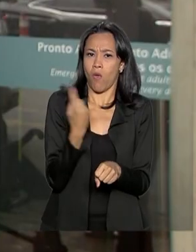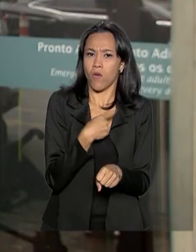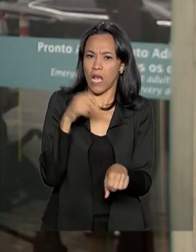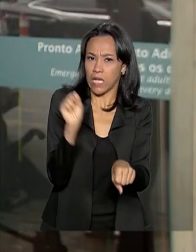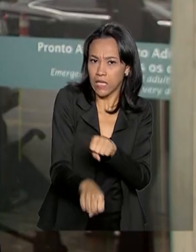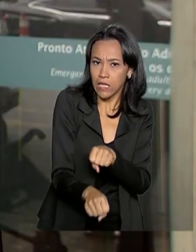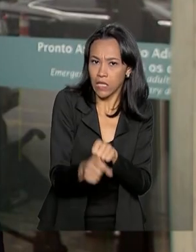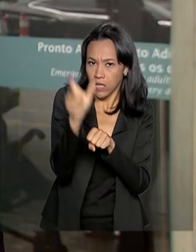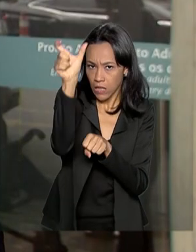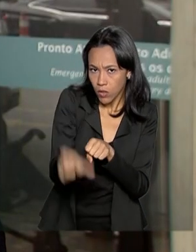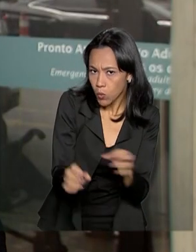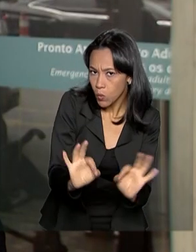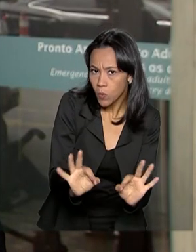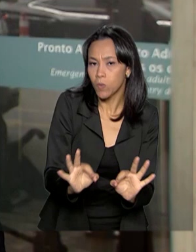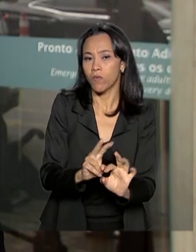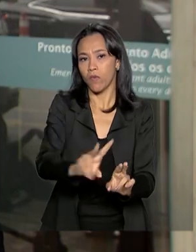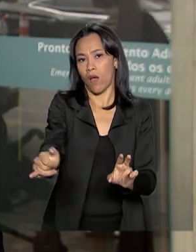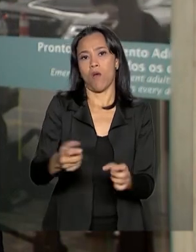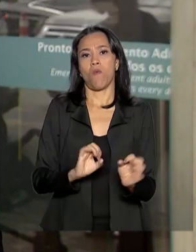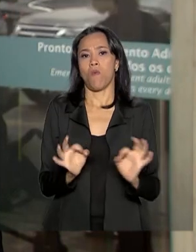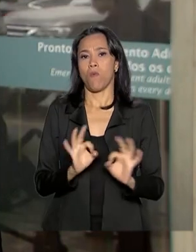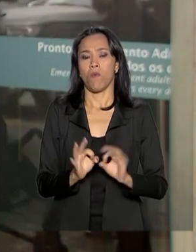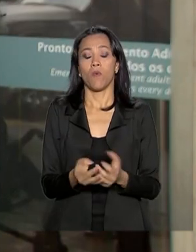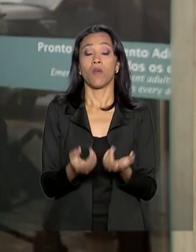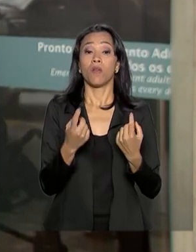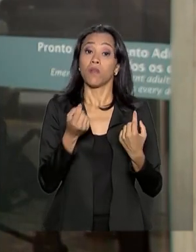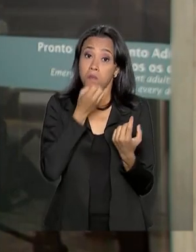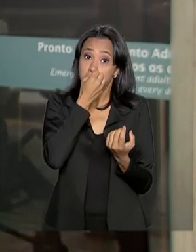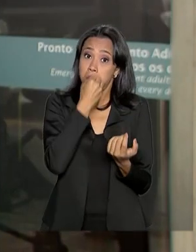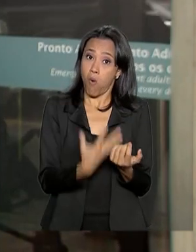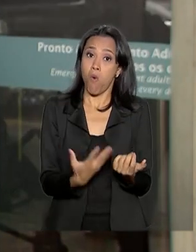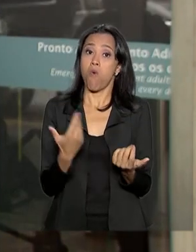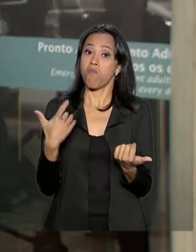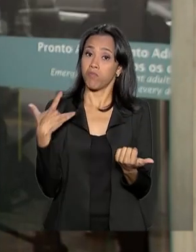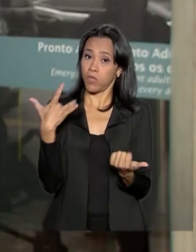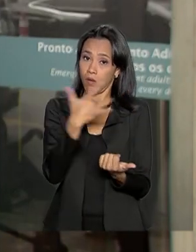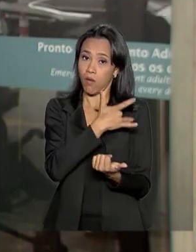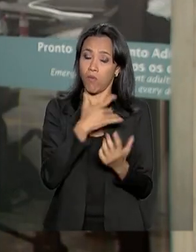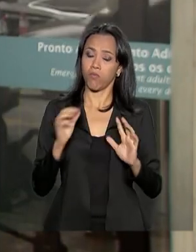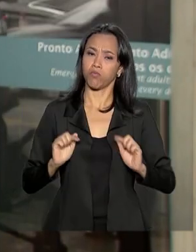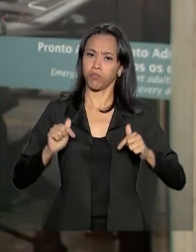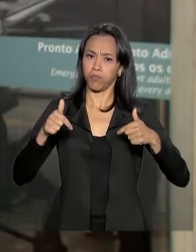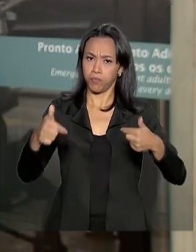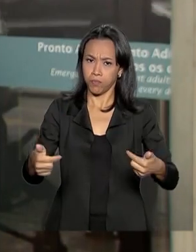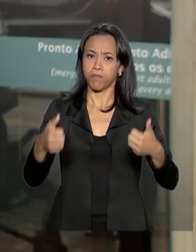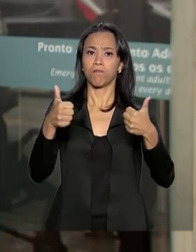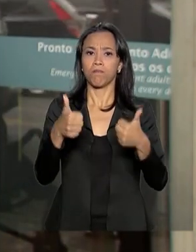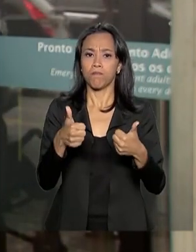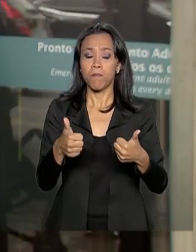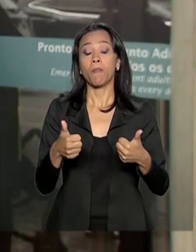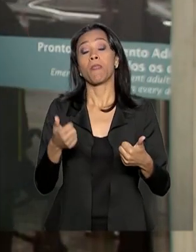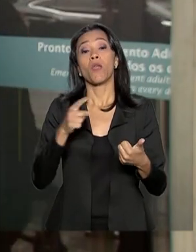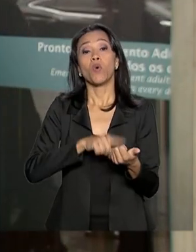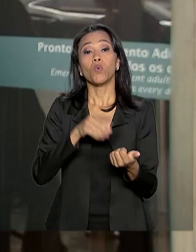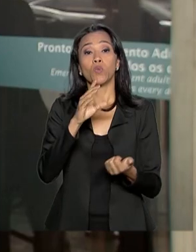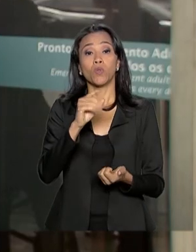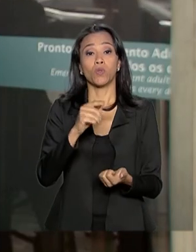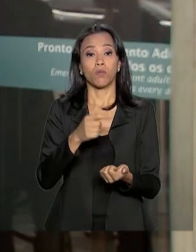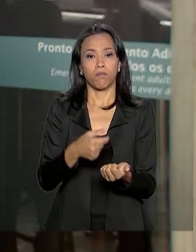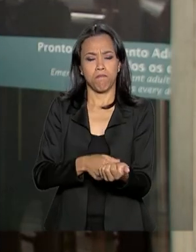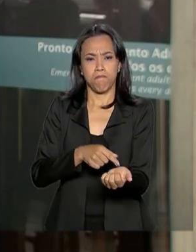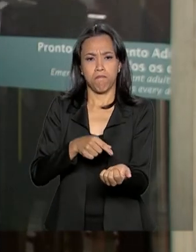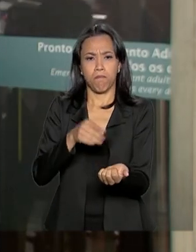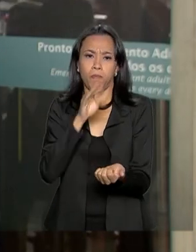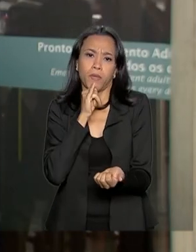laboratoriais seguem apresentando bons resultados os níveis de glóbulos brancos que podem indicar ou não uma